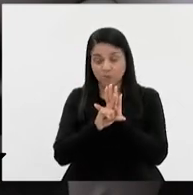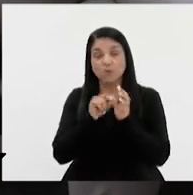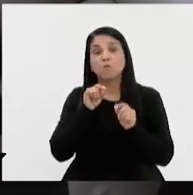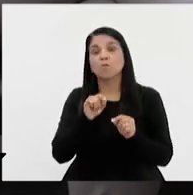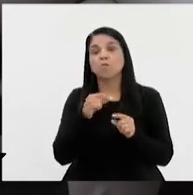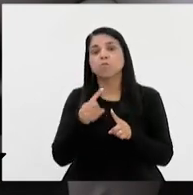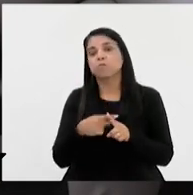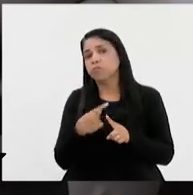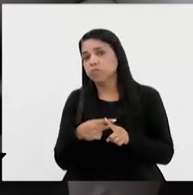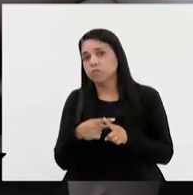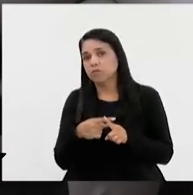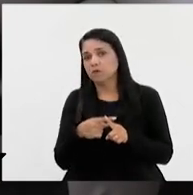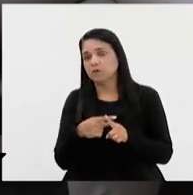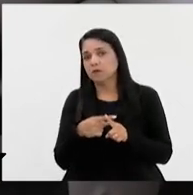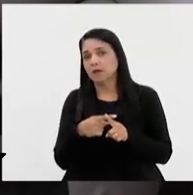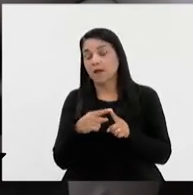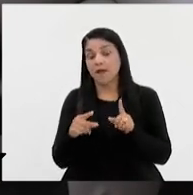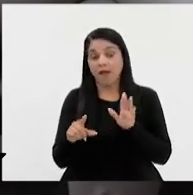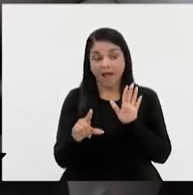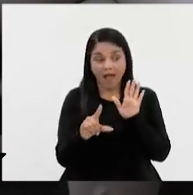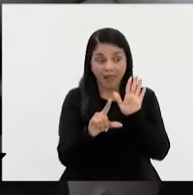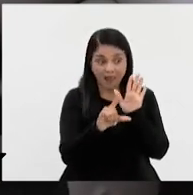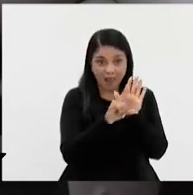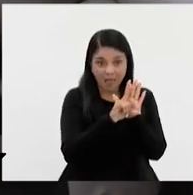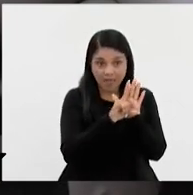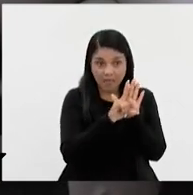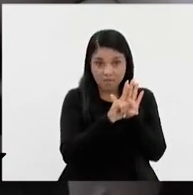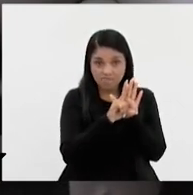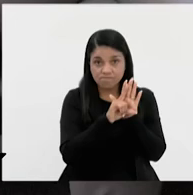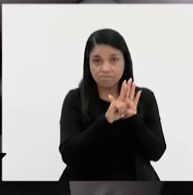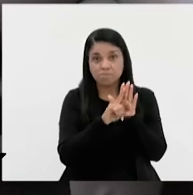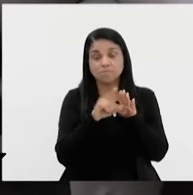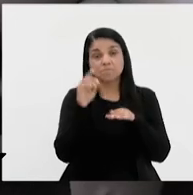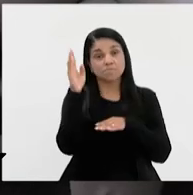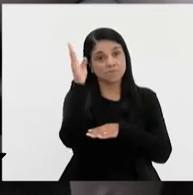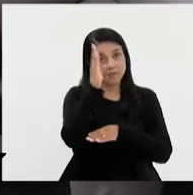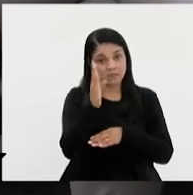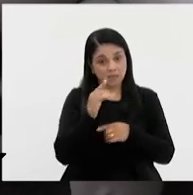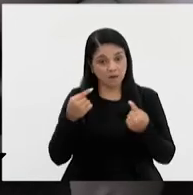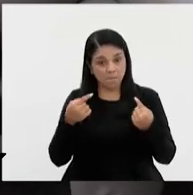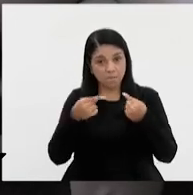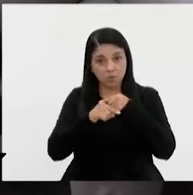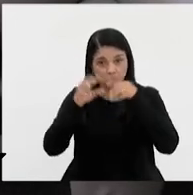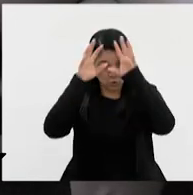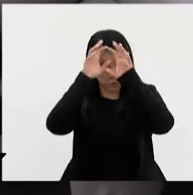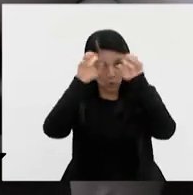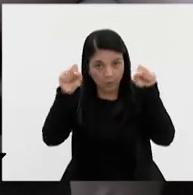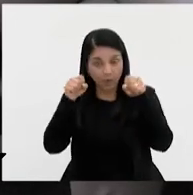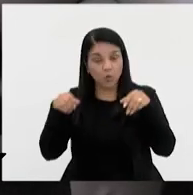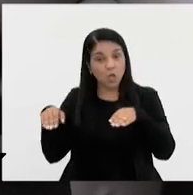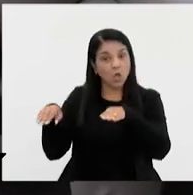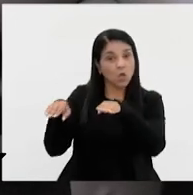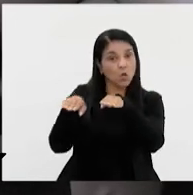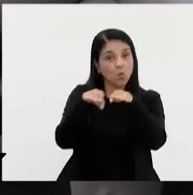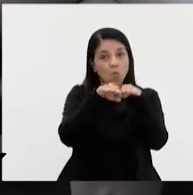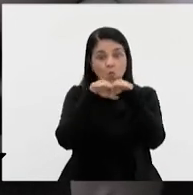choca com a legislação brasileira, né, com a decisão do Supremo, que igualou na legislação brasileira